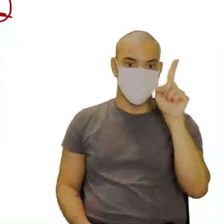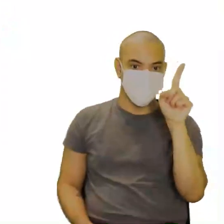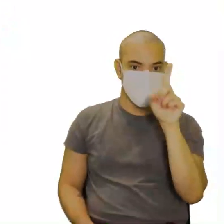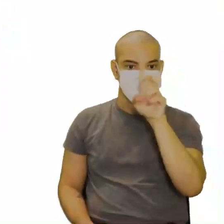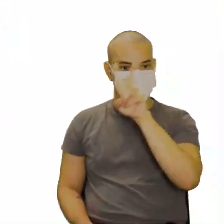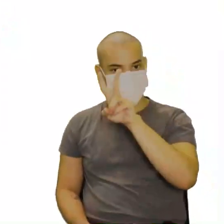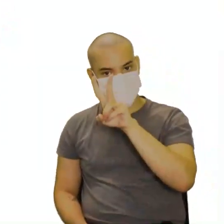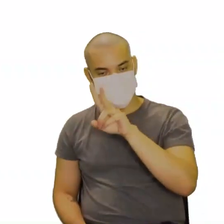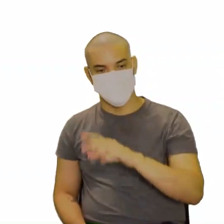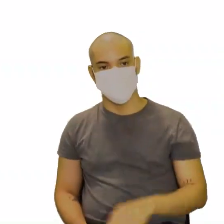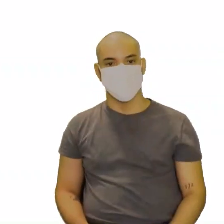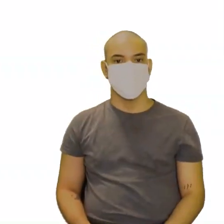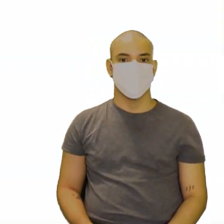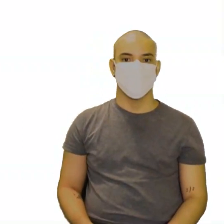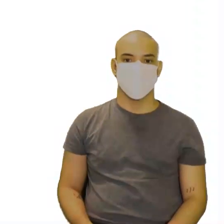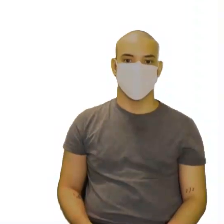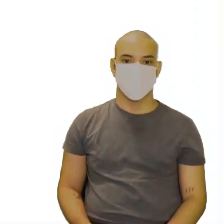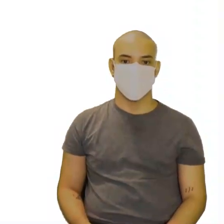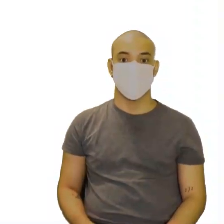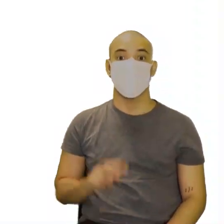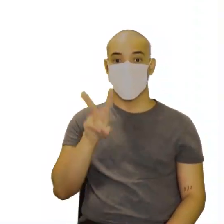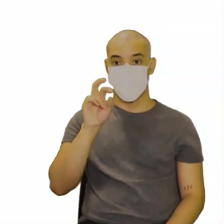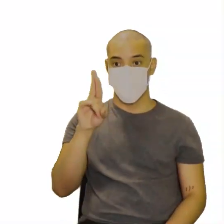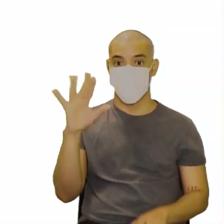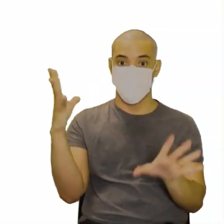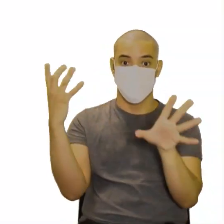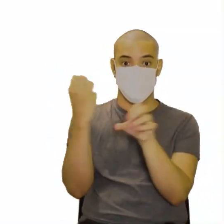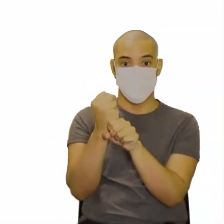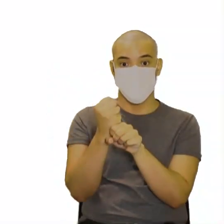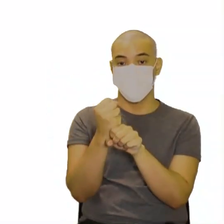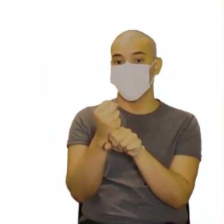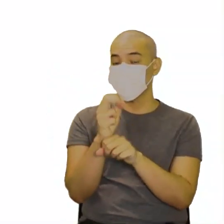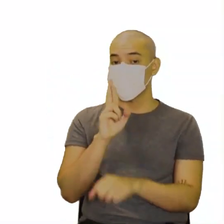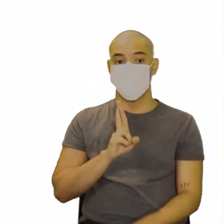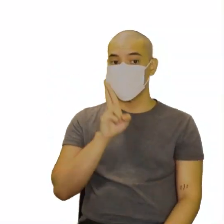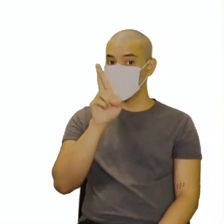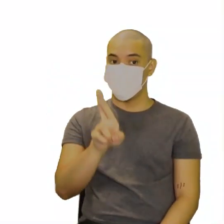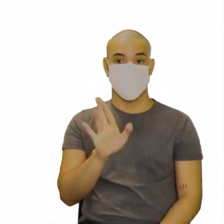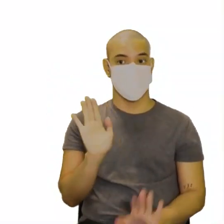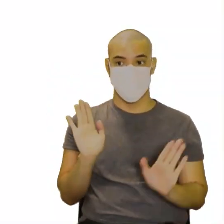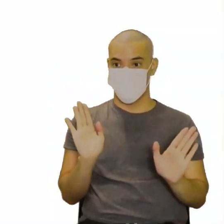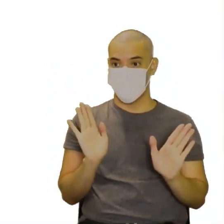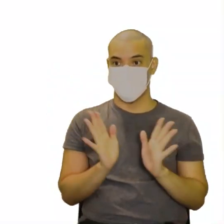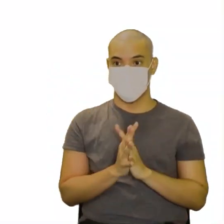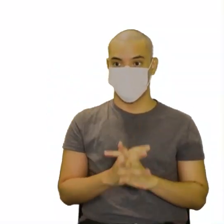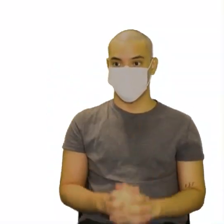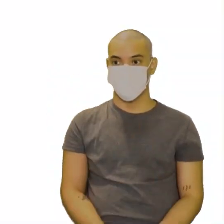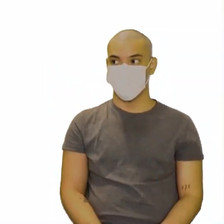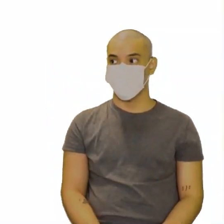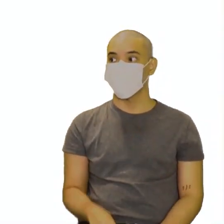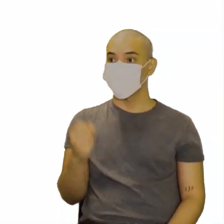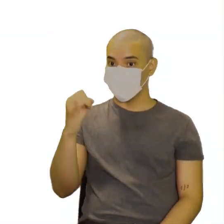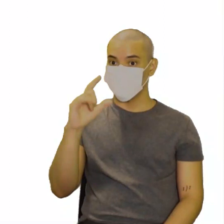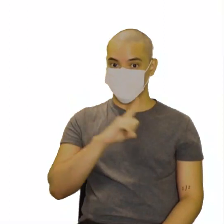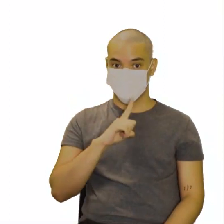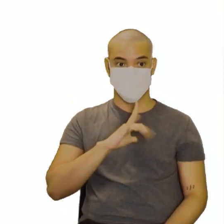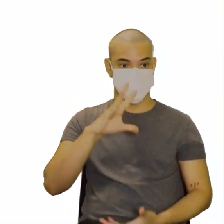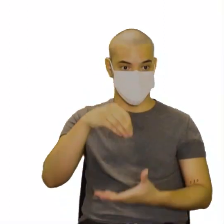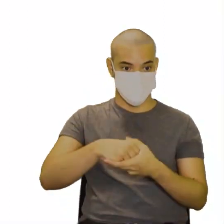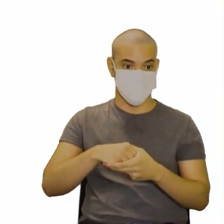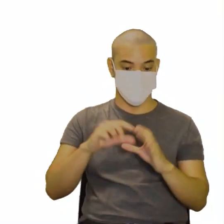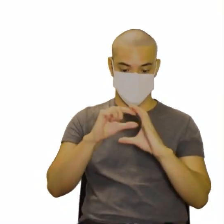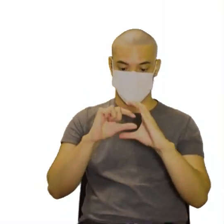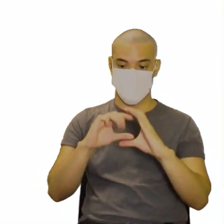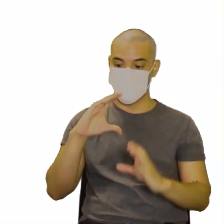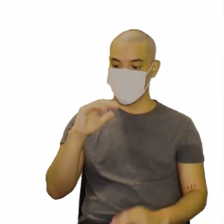2, vou calcular aqui e vou achar a capacitância equivalente. Ou seja, se ele tiver um capacitor com